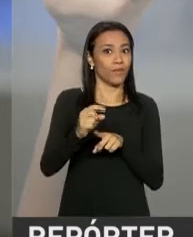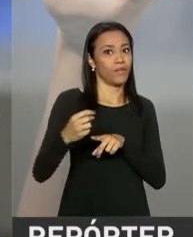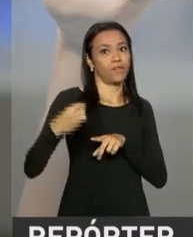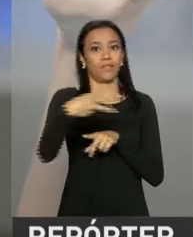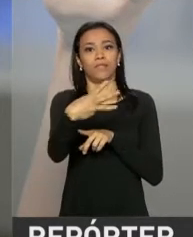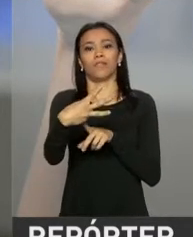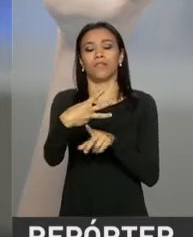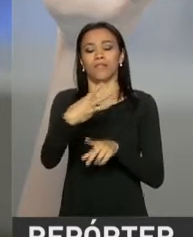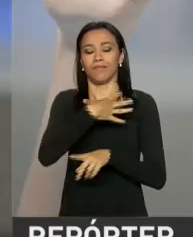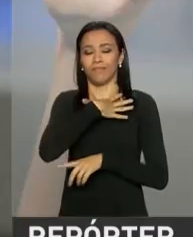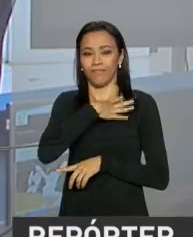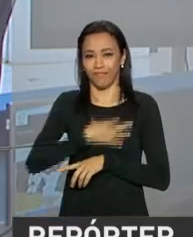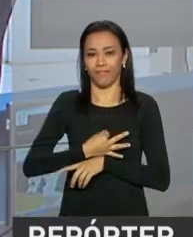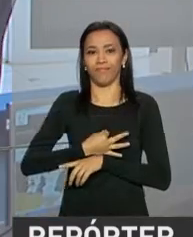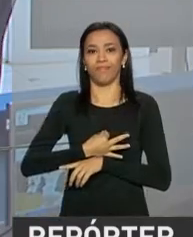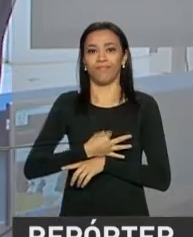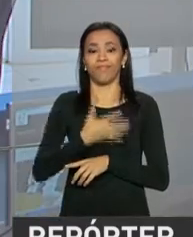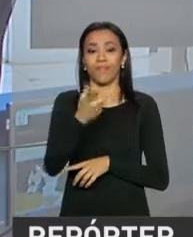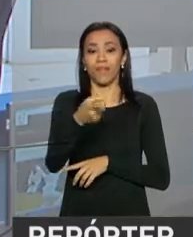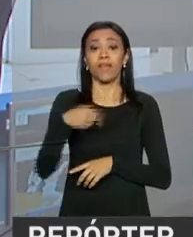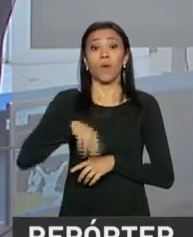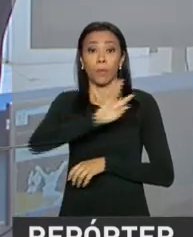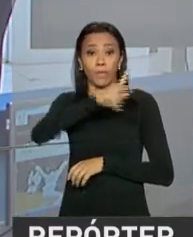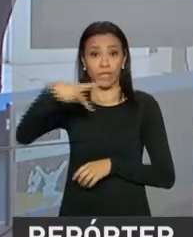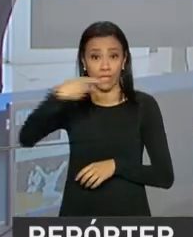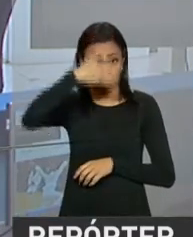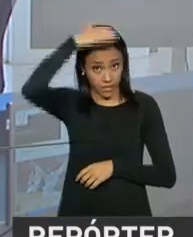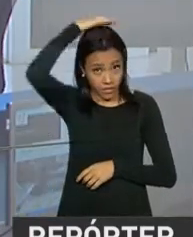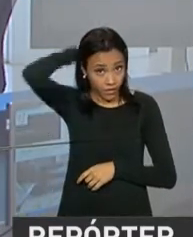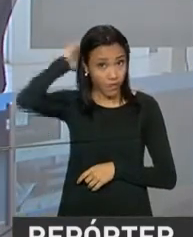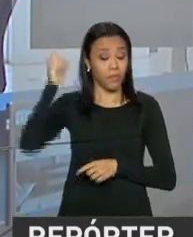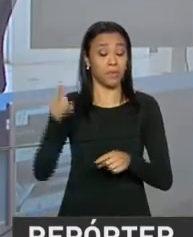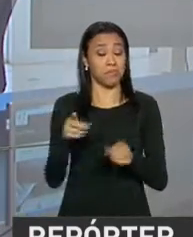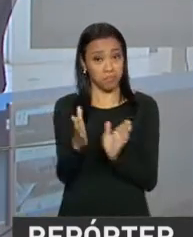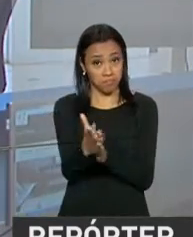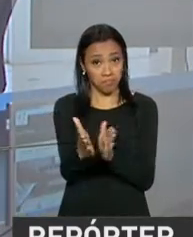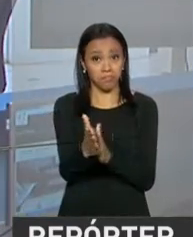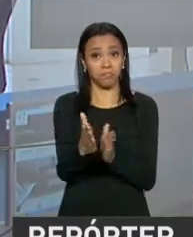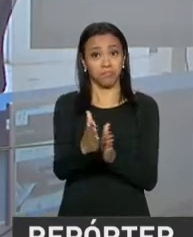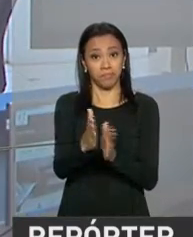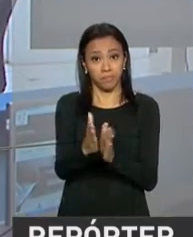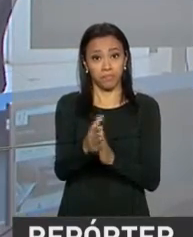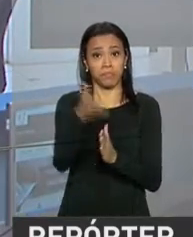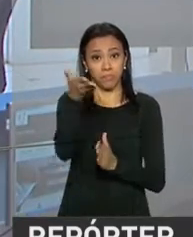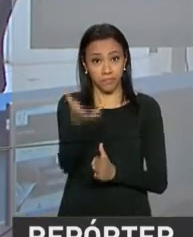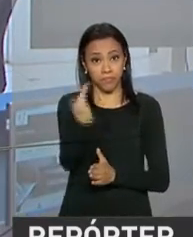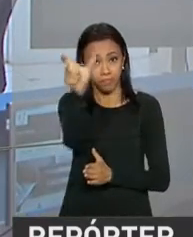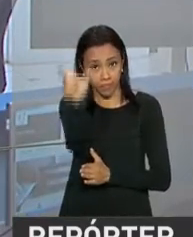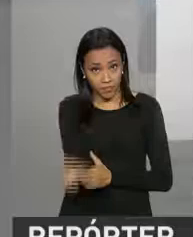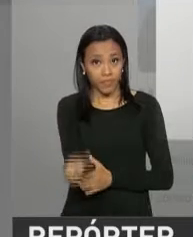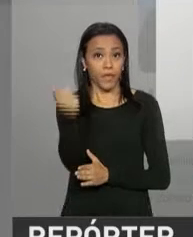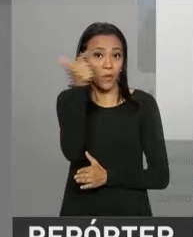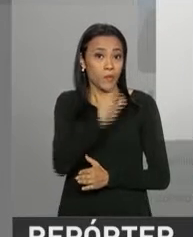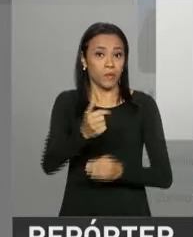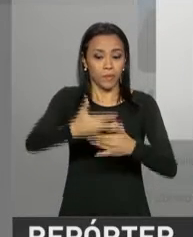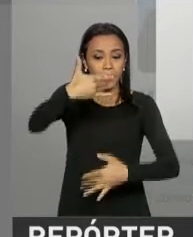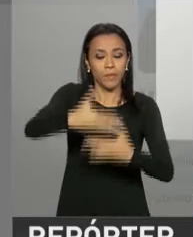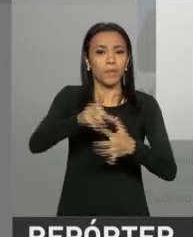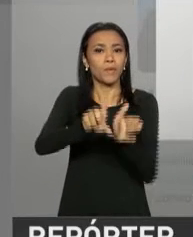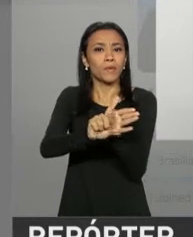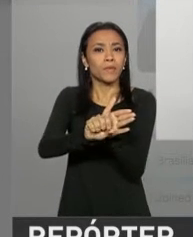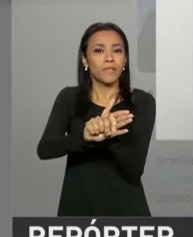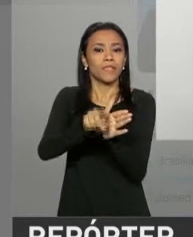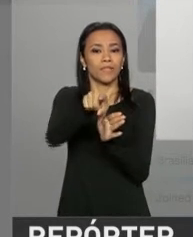de bronze o presidente em exercício michel temer parabenizou a poliana okimoto pelo twitter ele disse